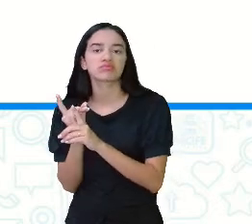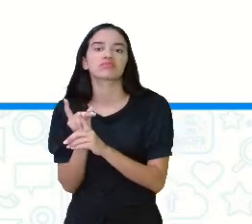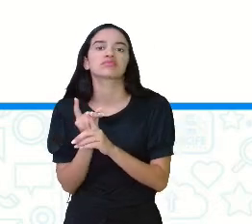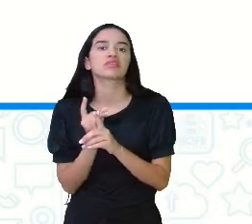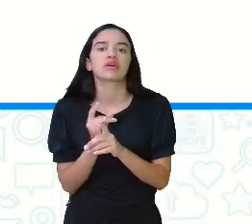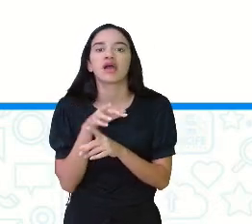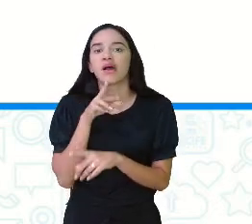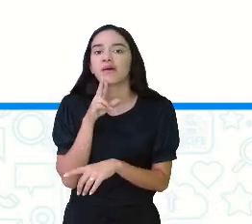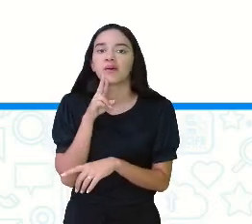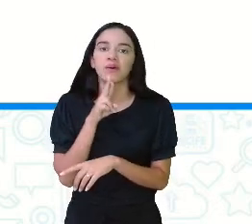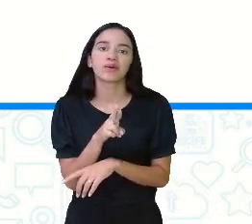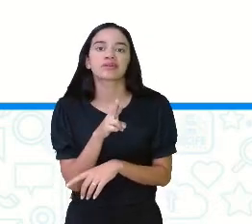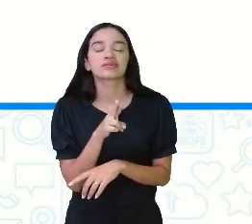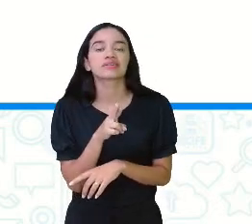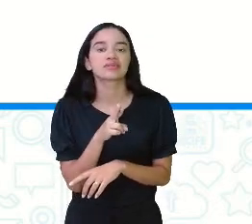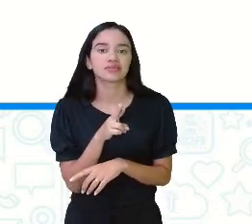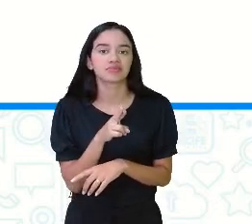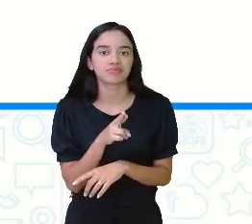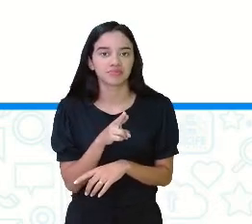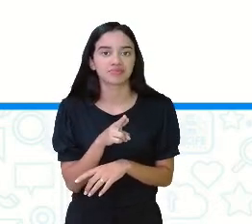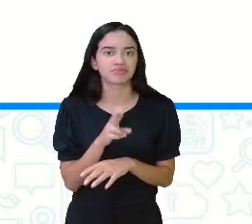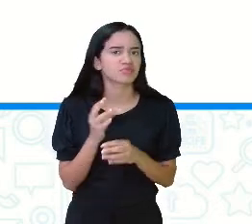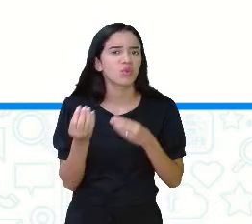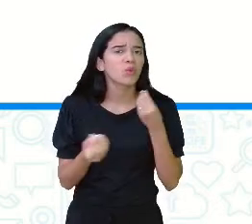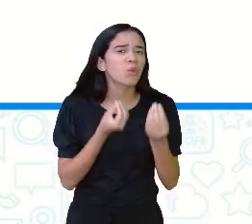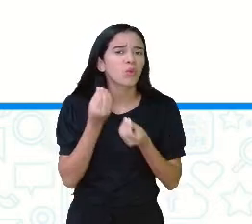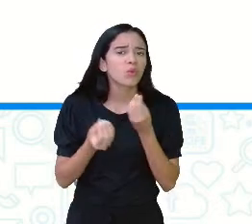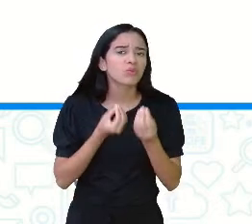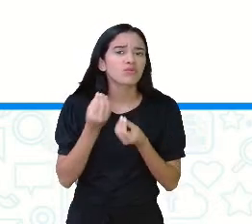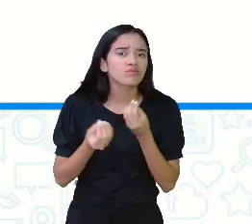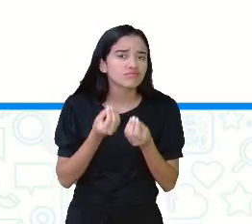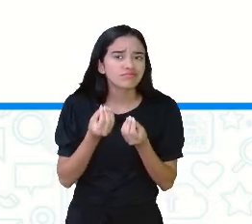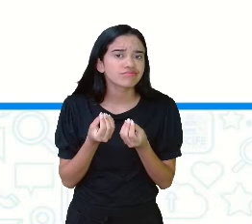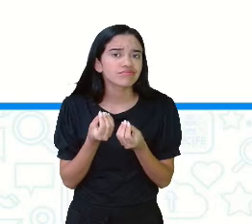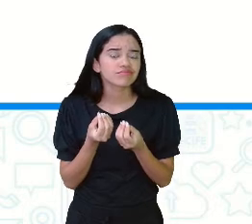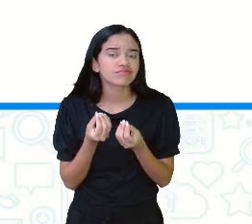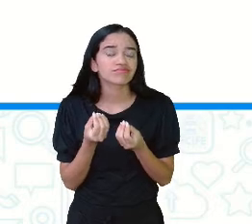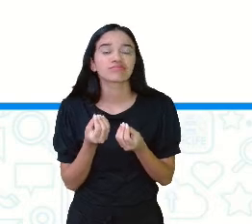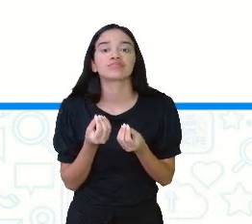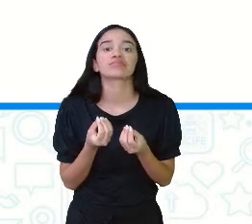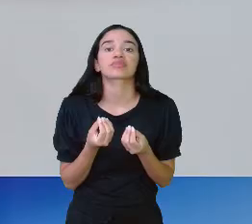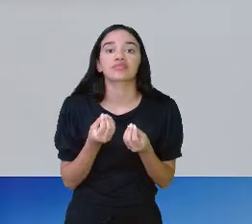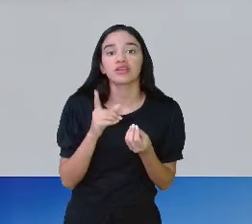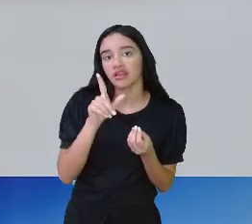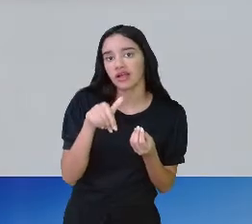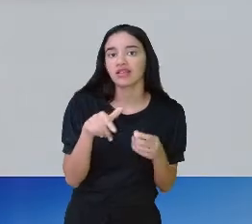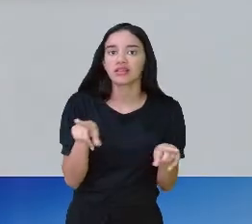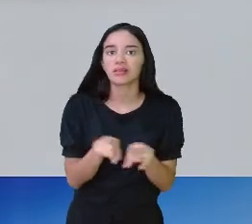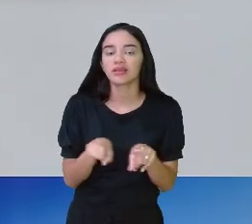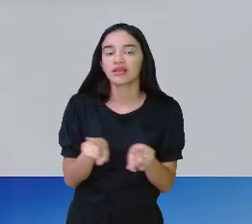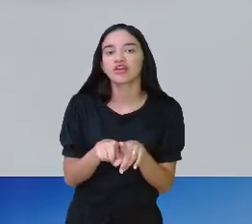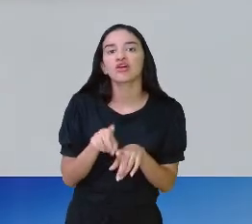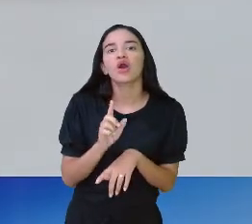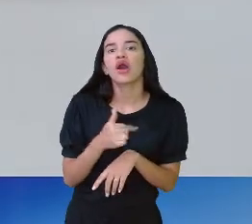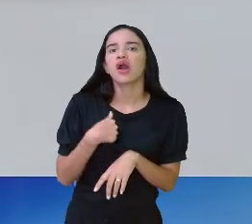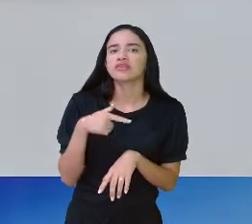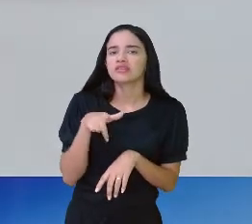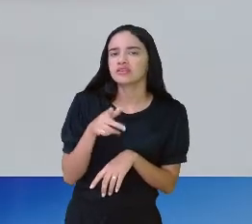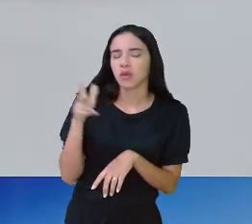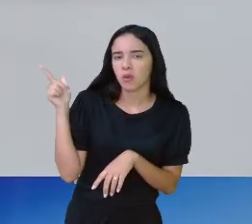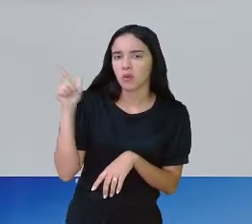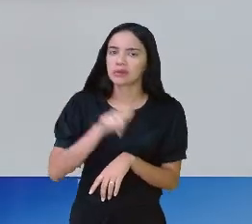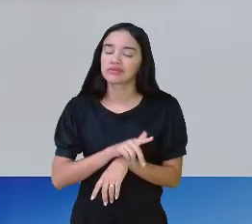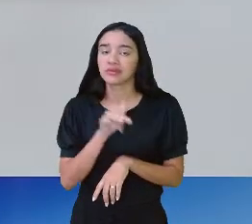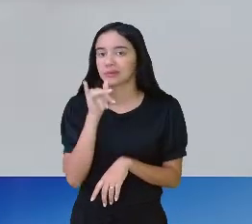o resultado dessas operações? Como isso seria feito? Como seria possível? Você conseguiria me dizer,